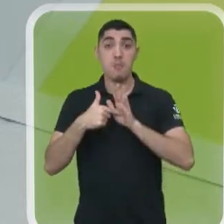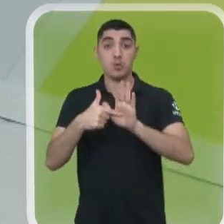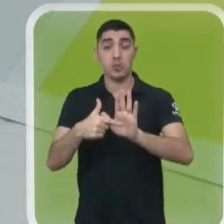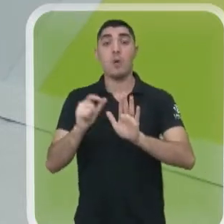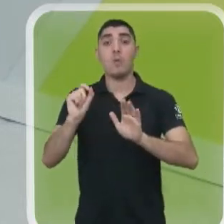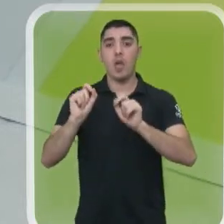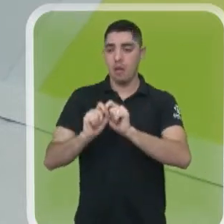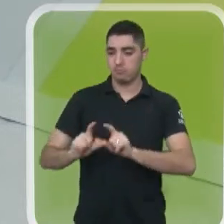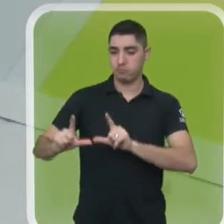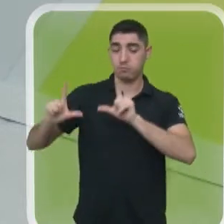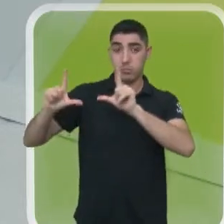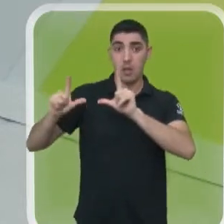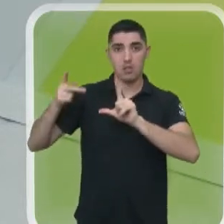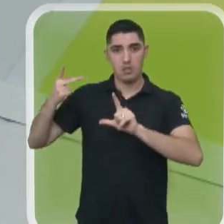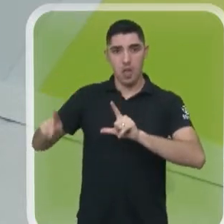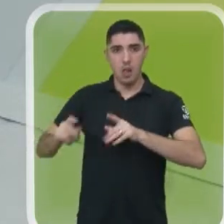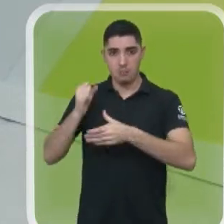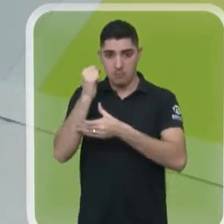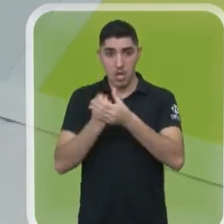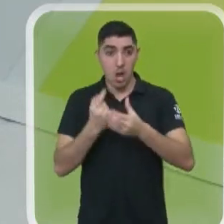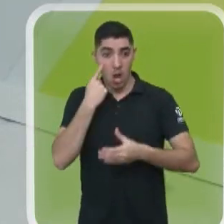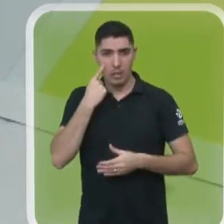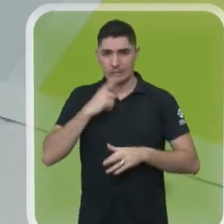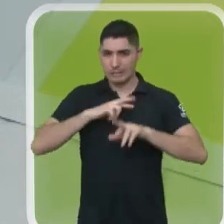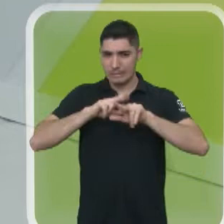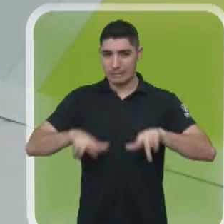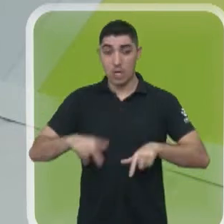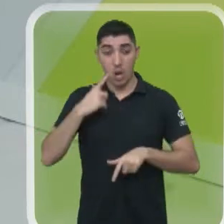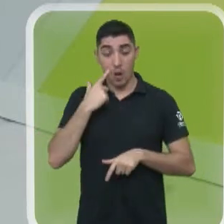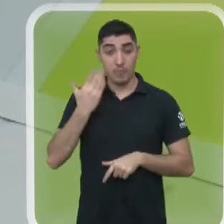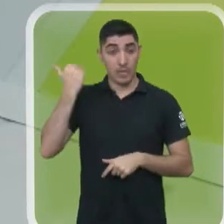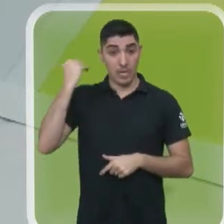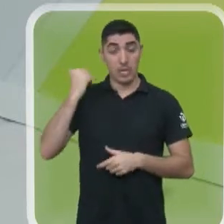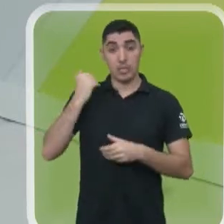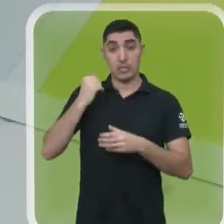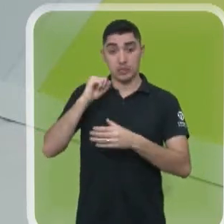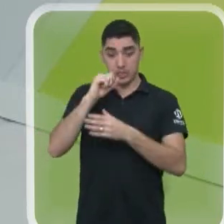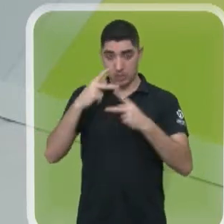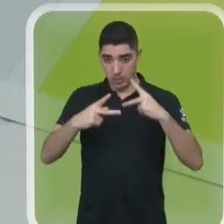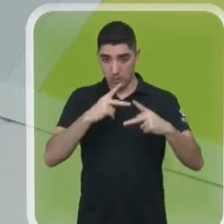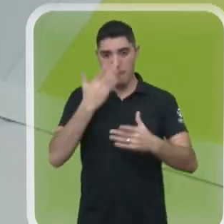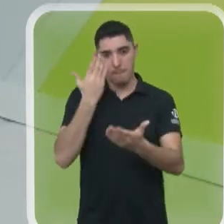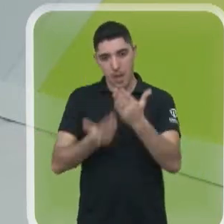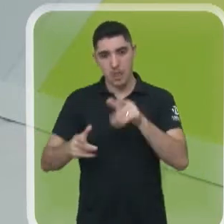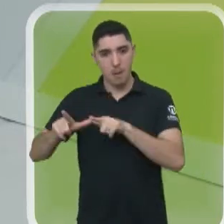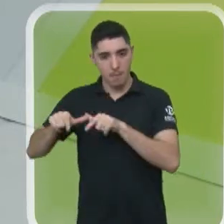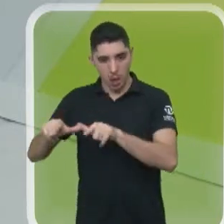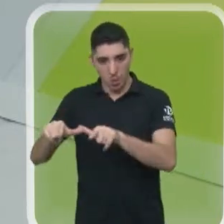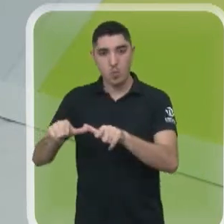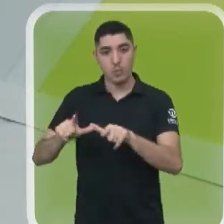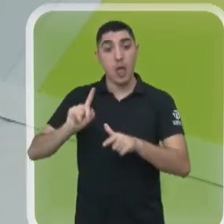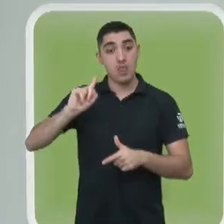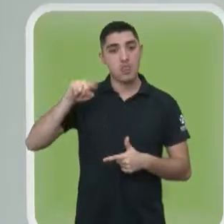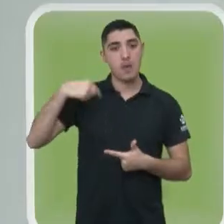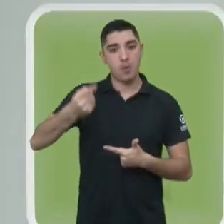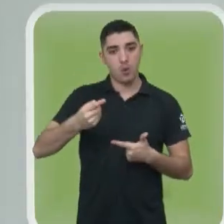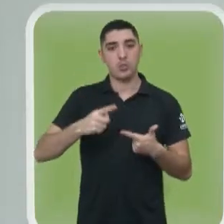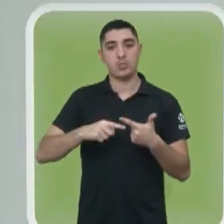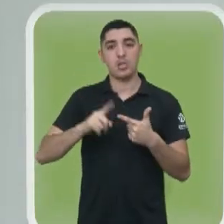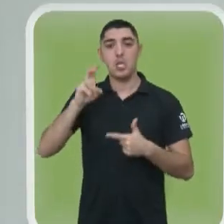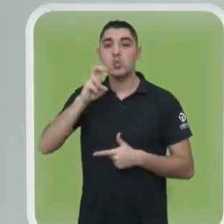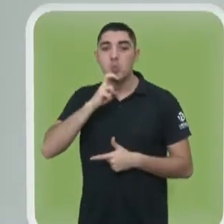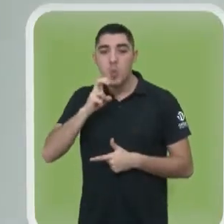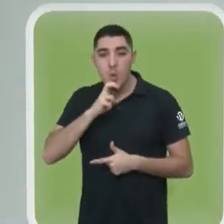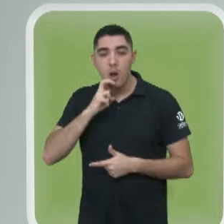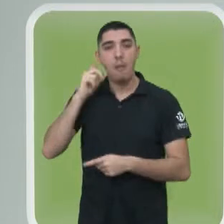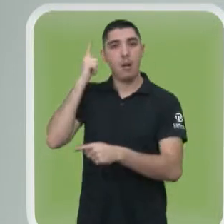os jogos do basquete que ela é uma Piracema de joga elas são José estreia em casa contra o Bauru perdeu o 7154 depois que sempre foi até